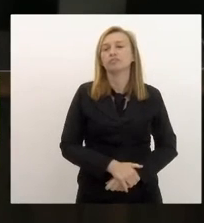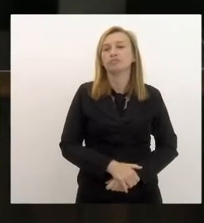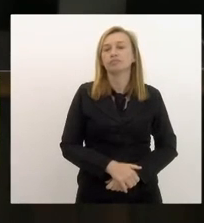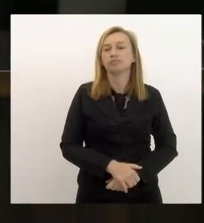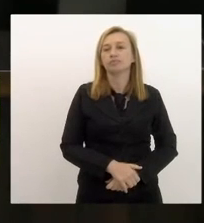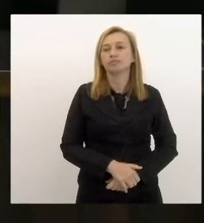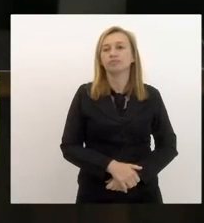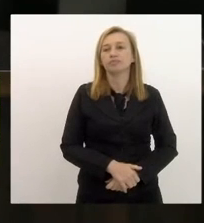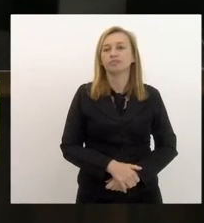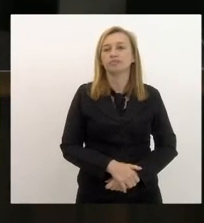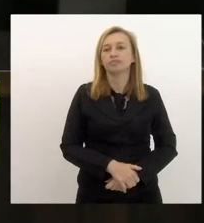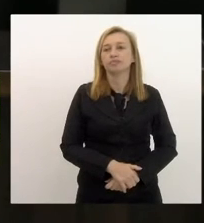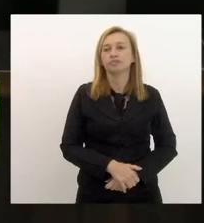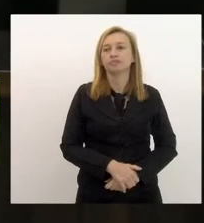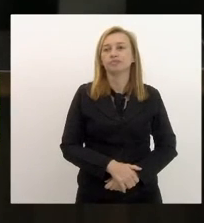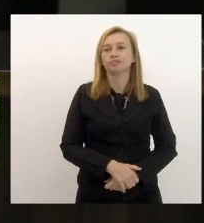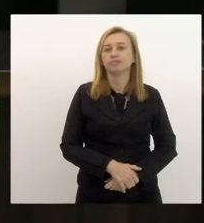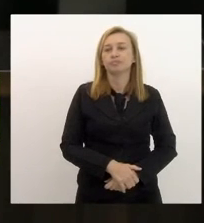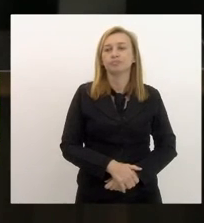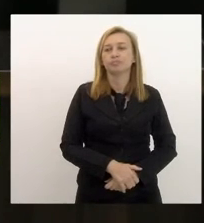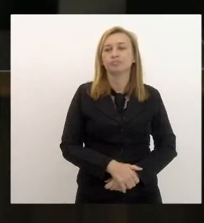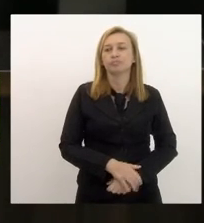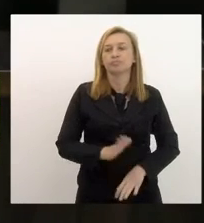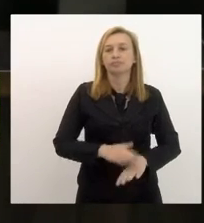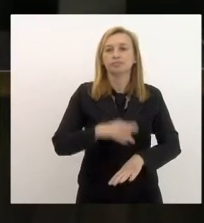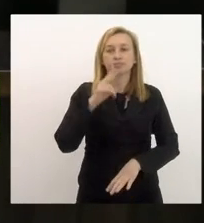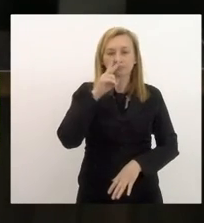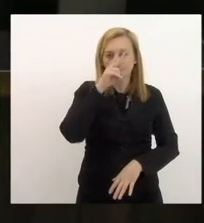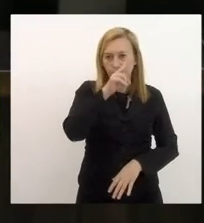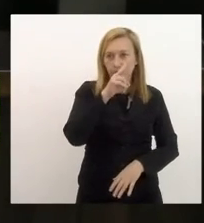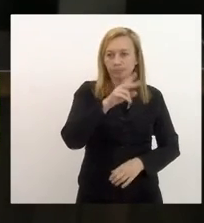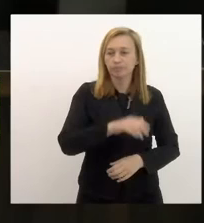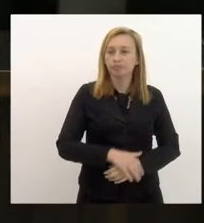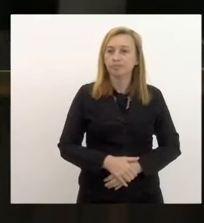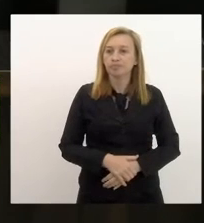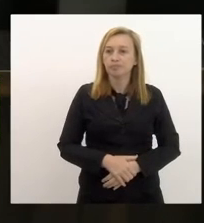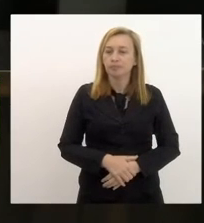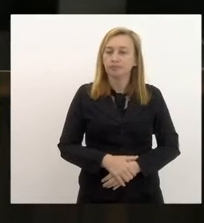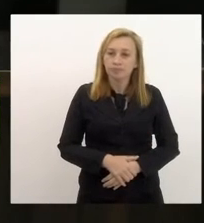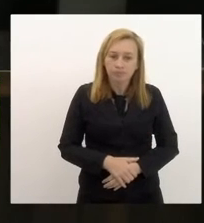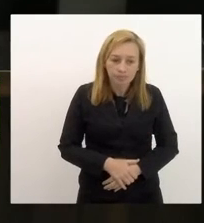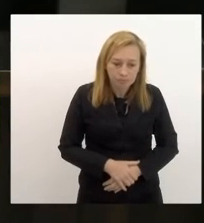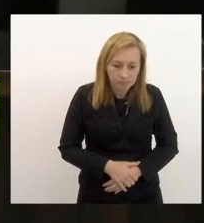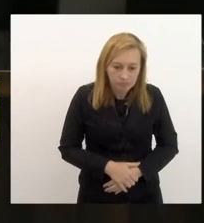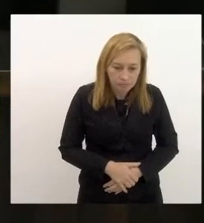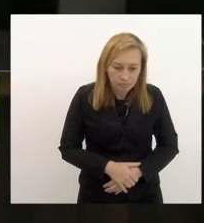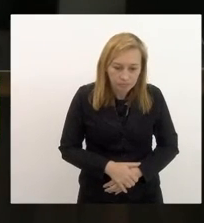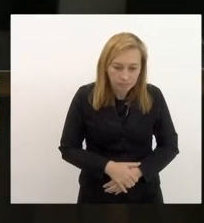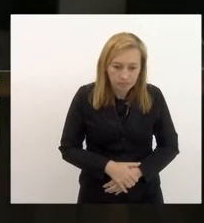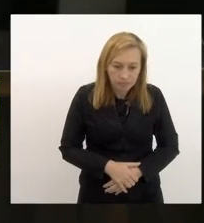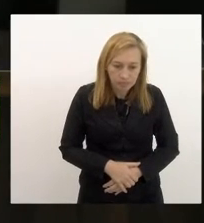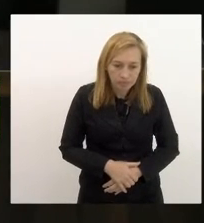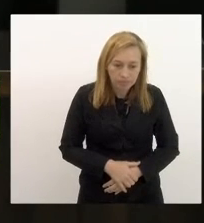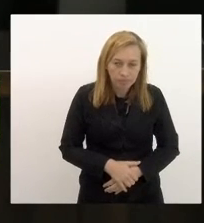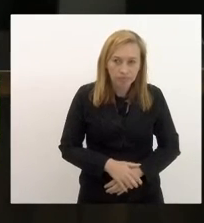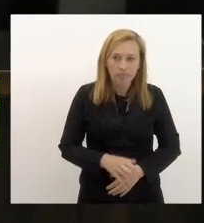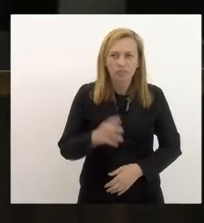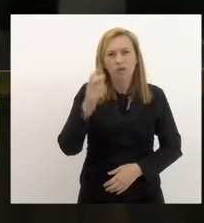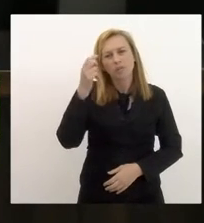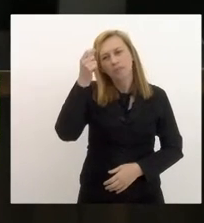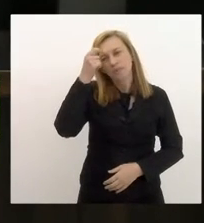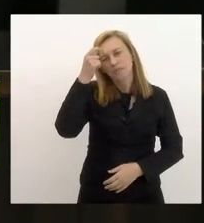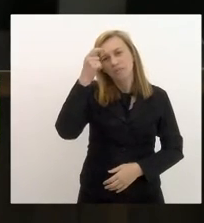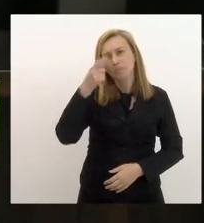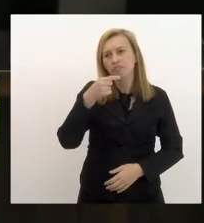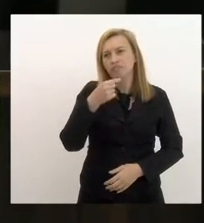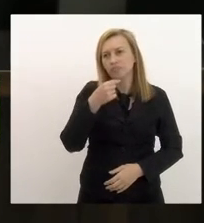o secretário mais forte das projetos que é um projeto de salvo erro de memória